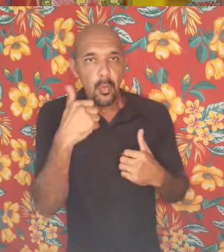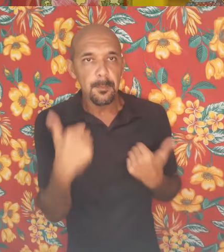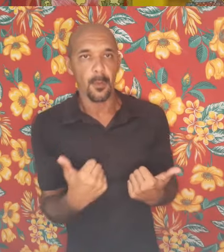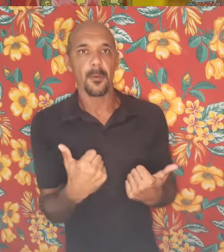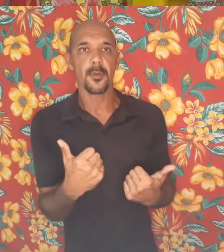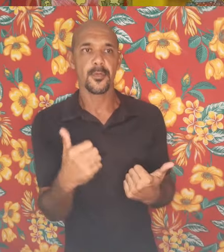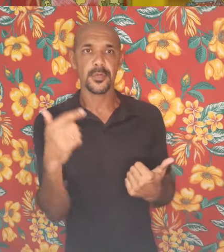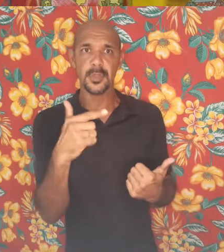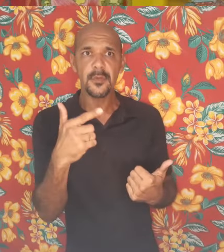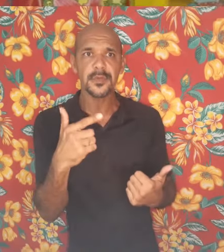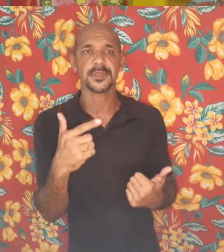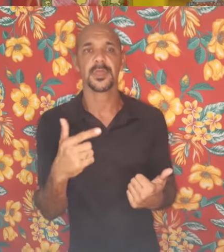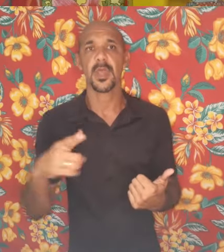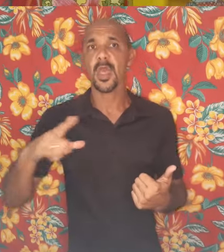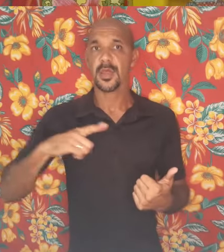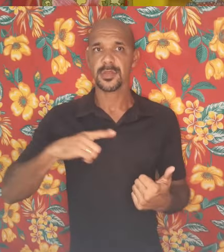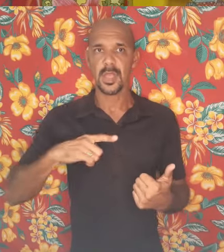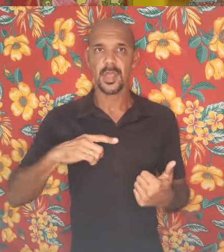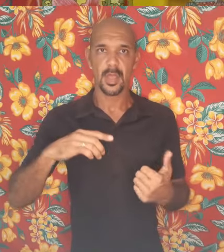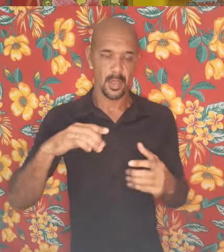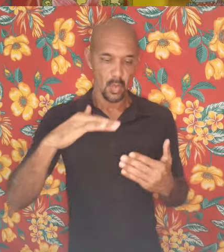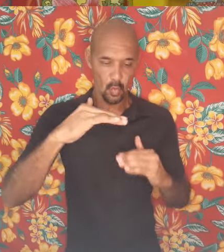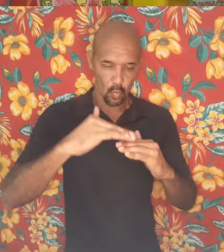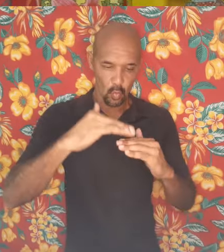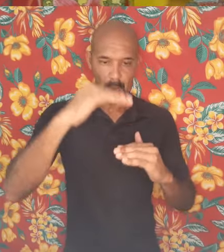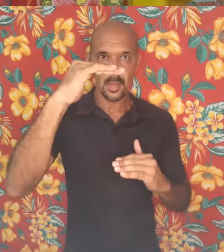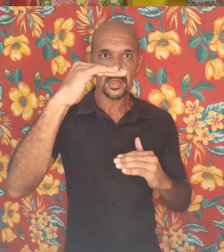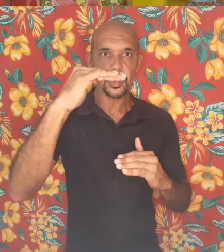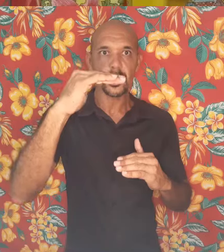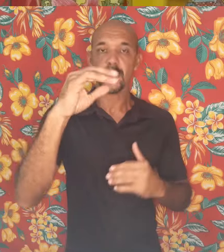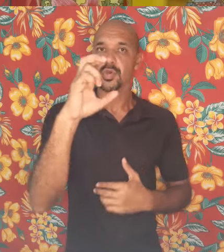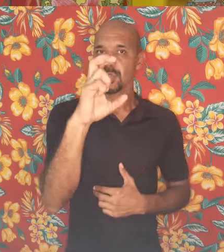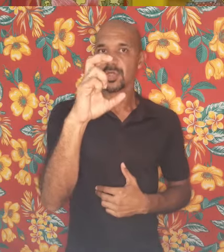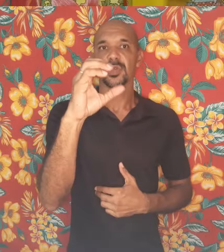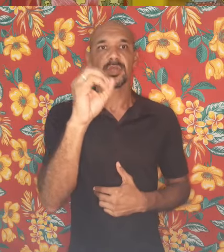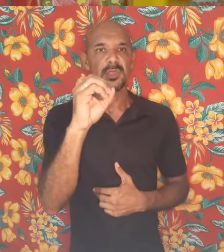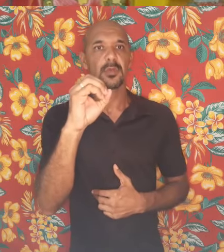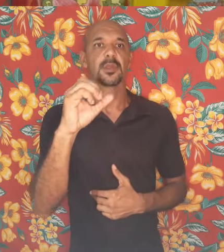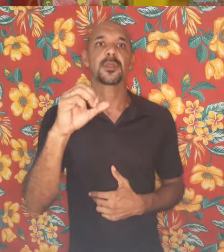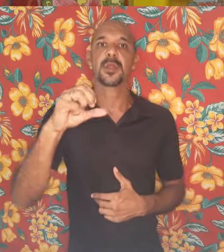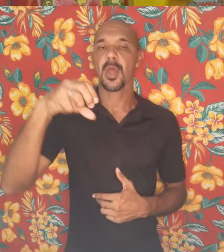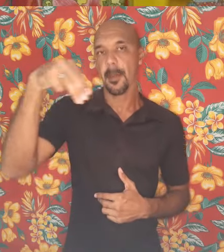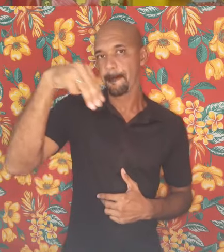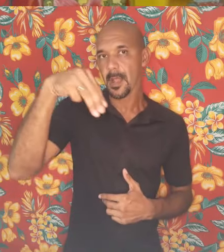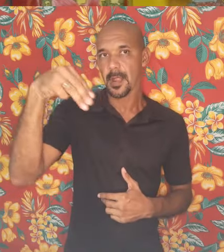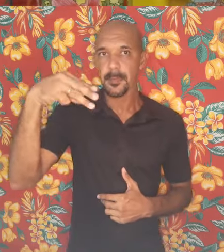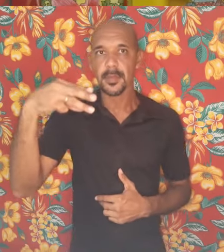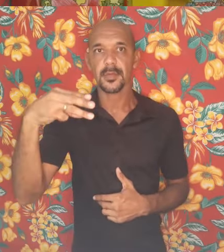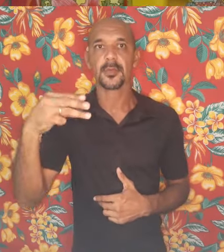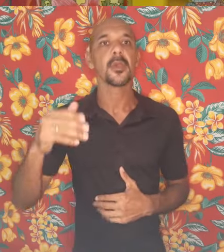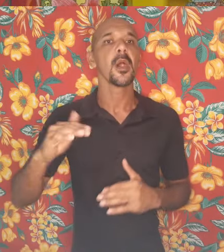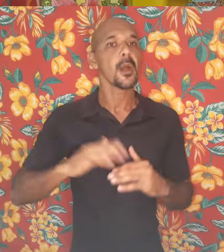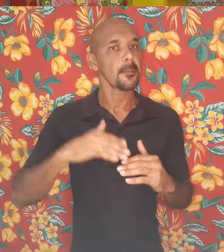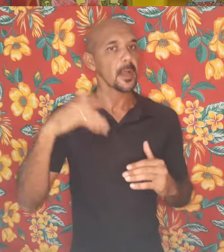uma largura, então eu recomendo pelo menos os de 50 milímetros, tá? Mas, se